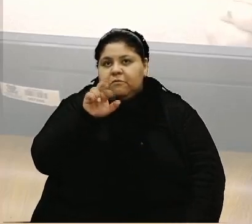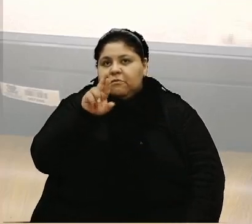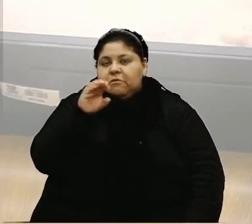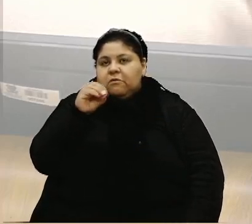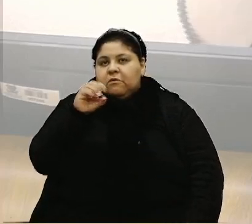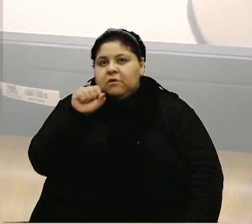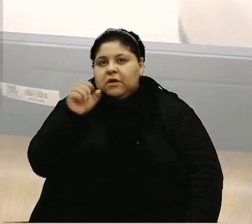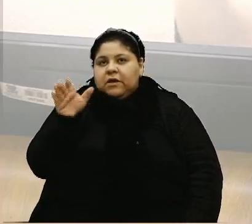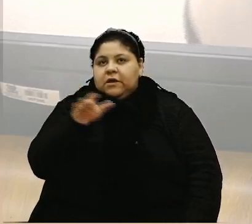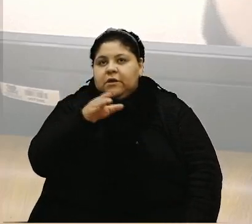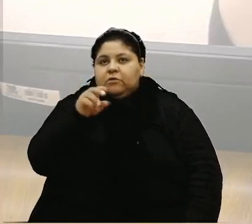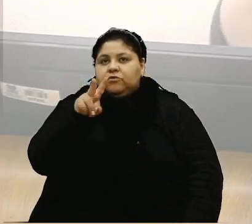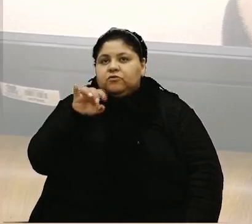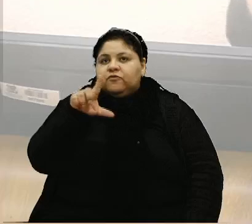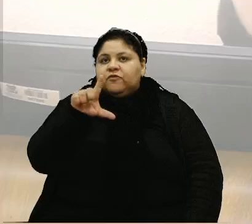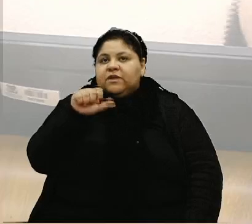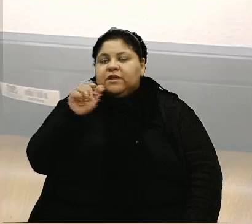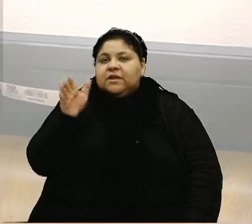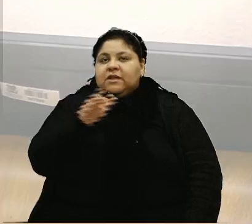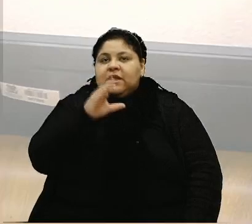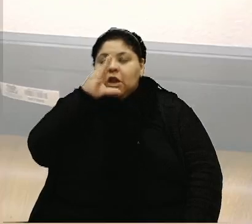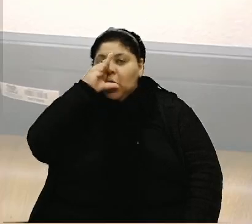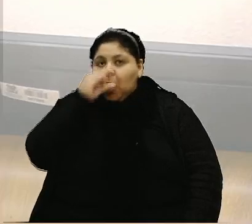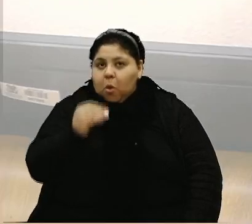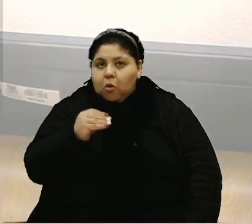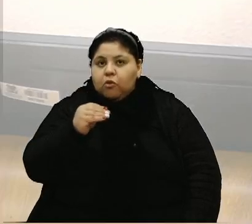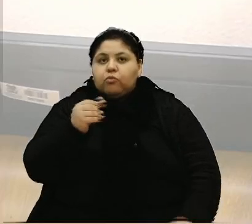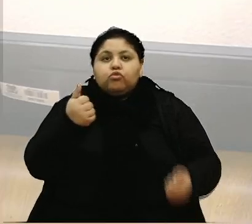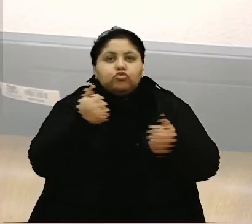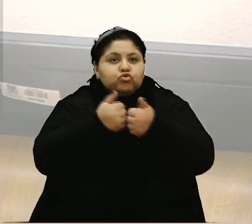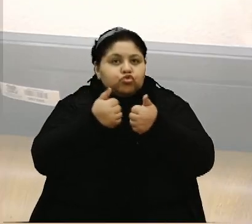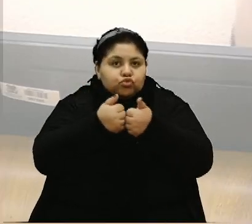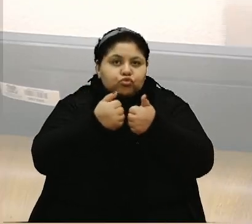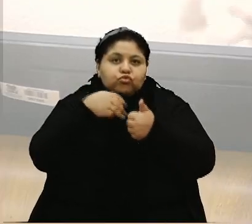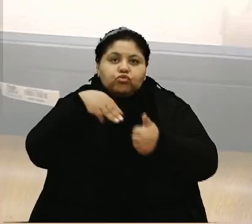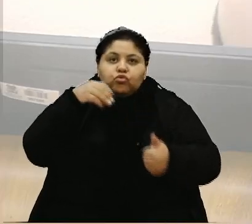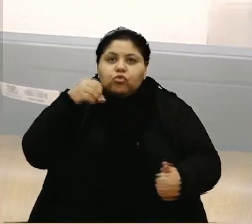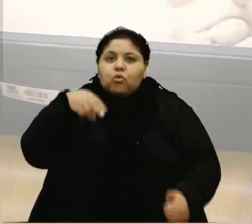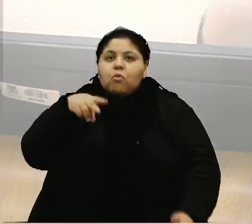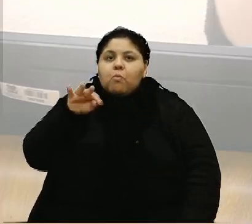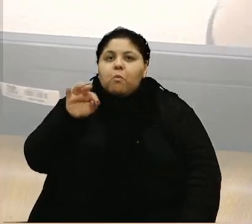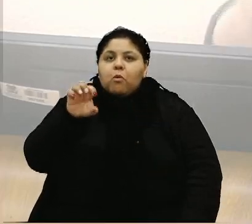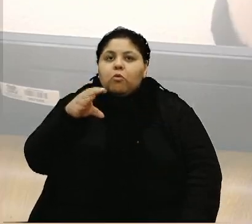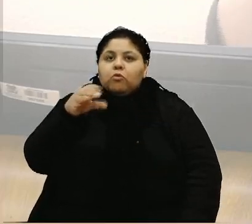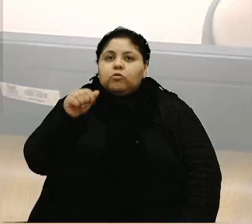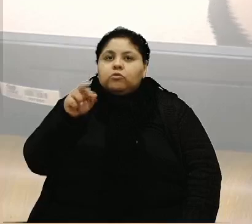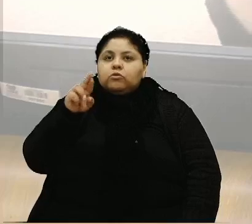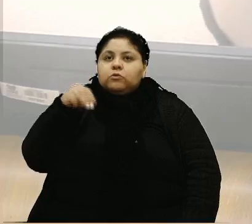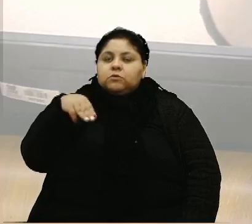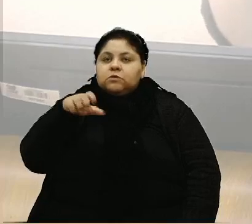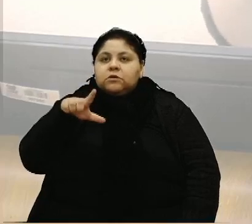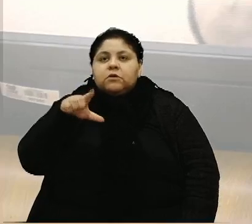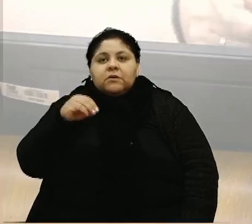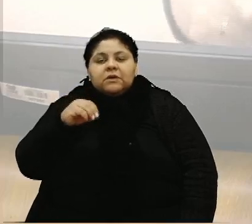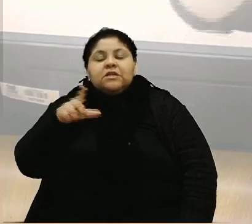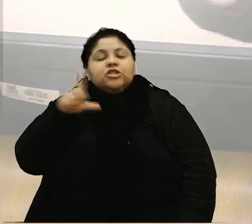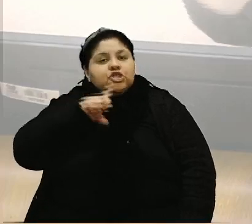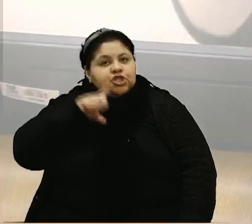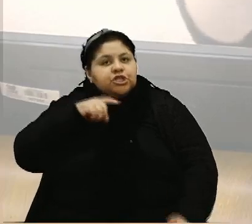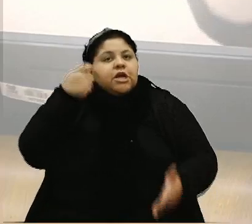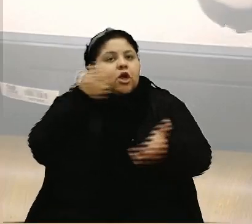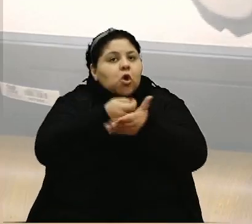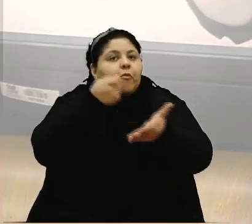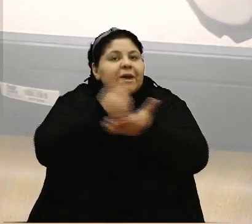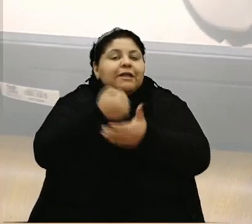Monte Carmelo. Não compraram sequer uma pedra em 4 anos. Tinha que ter feito, sim, a compra de pedras para fazer a pavimentação,